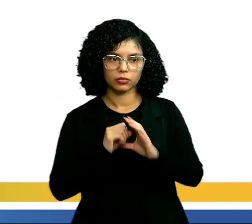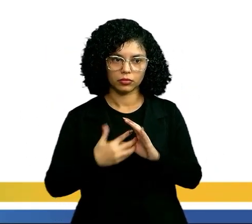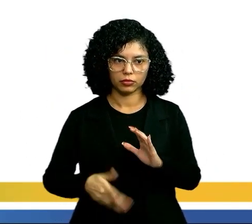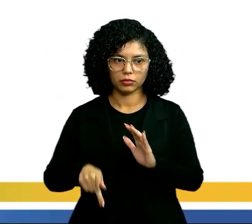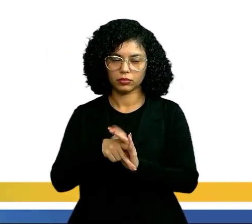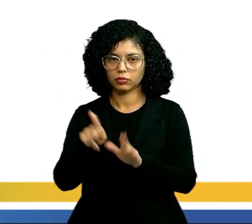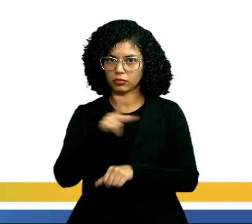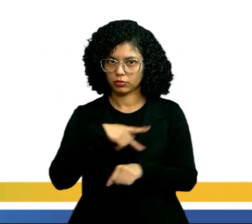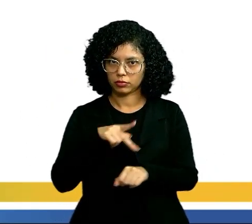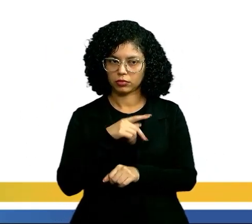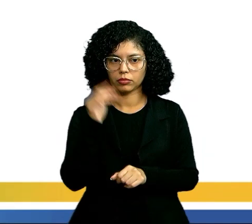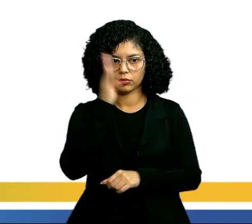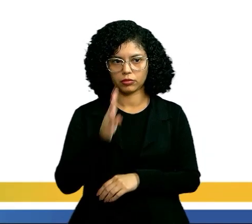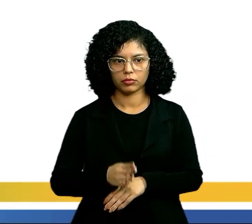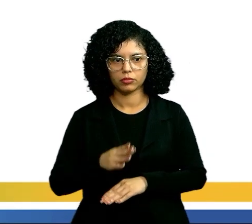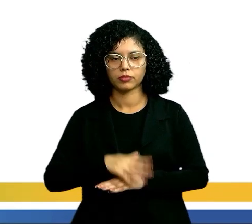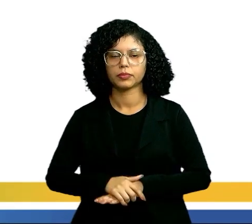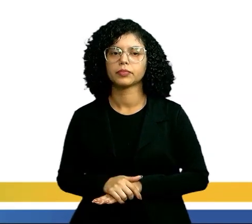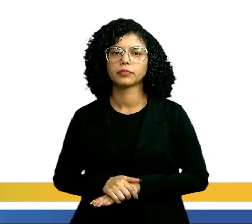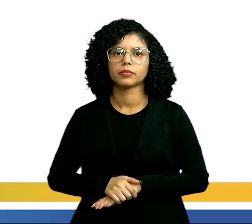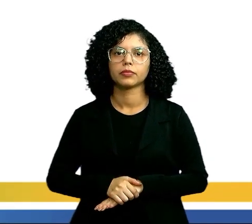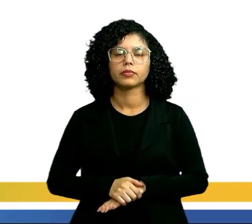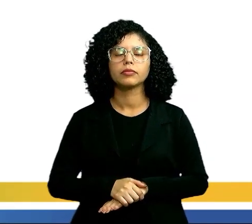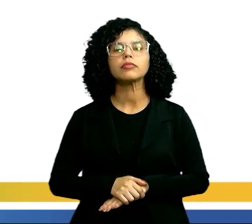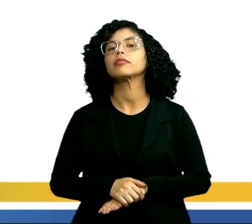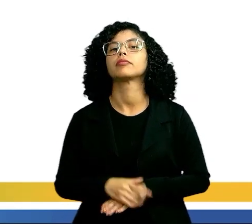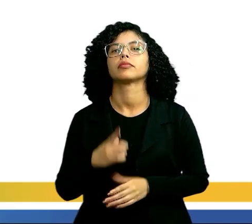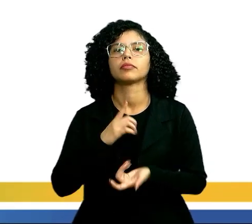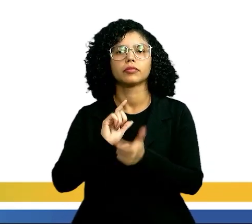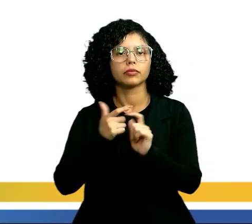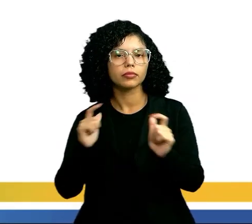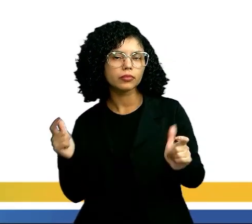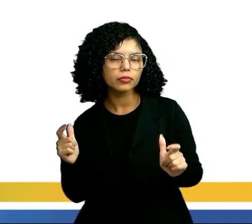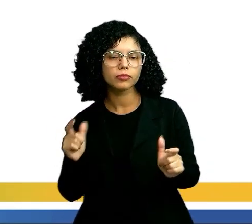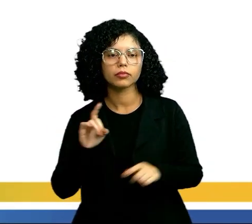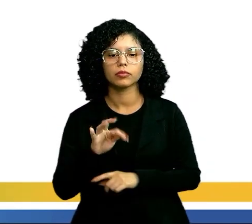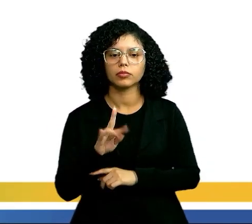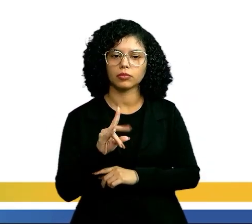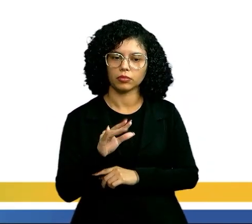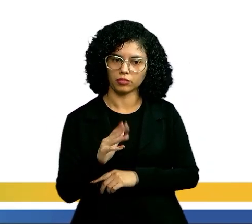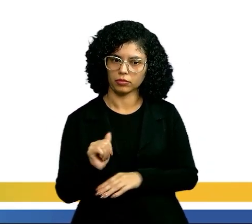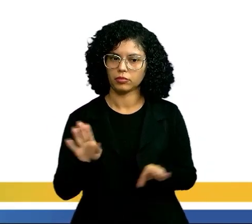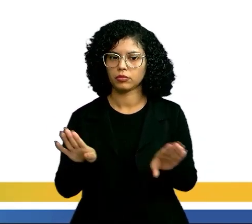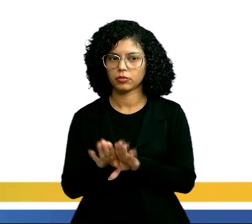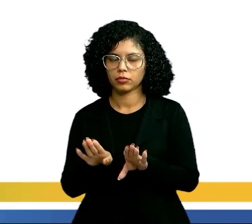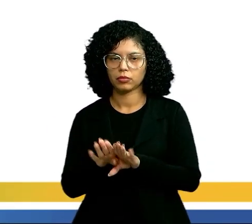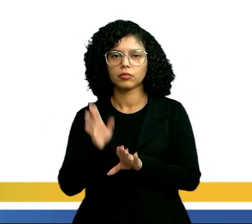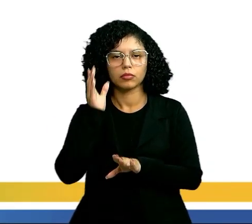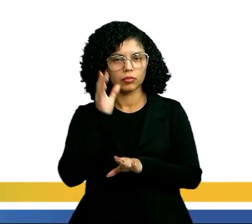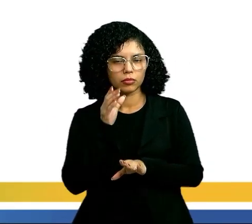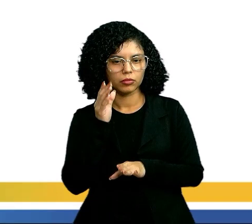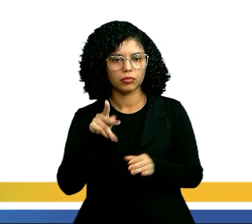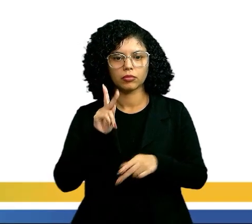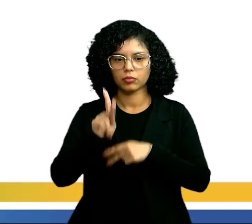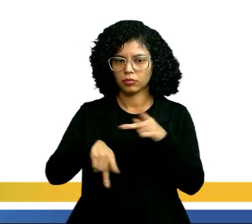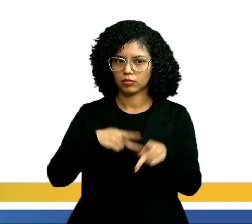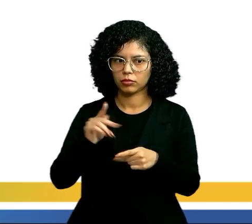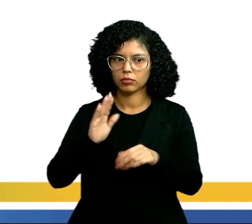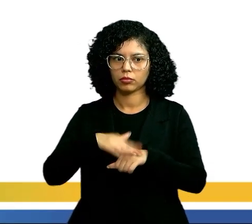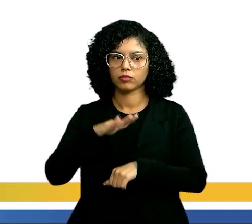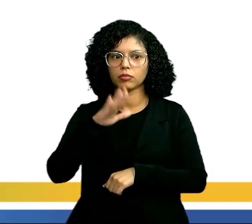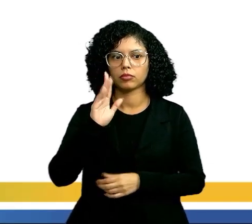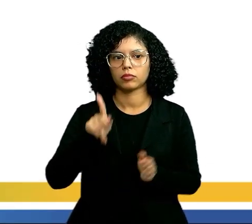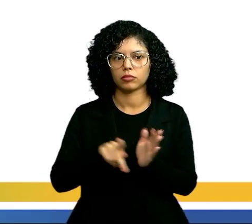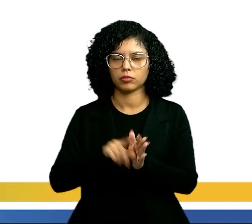características do nosso país, do nosso Brasil, que tem um grande litoral e também a concentração de população está